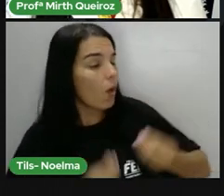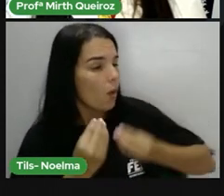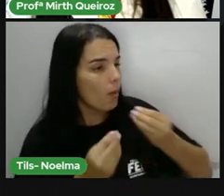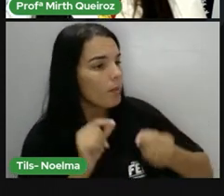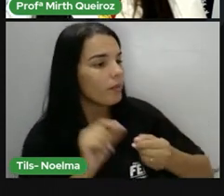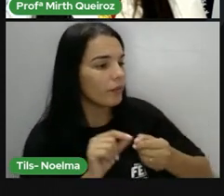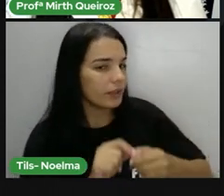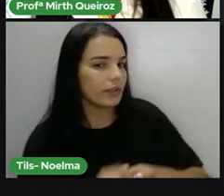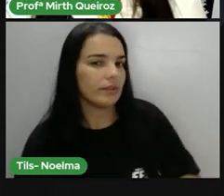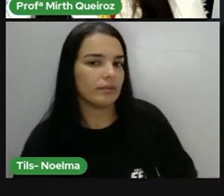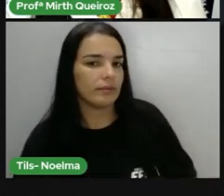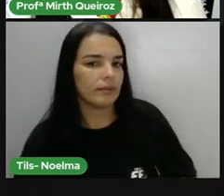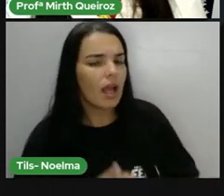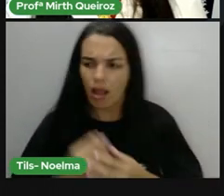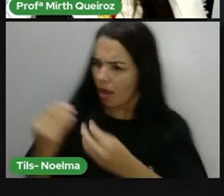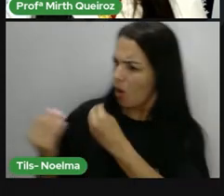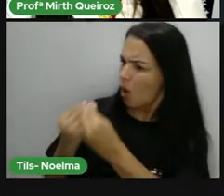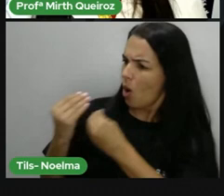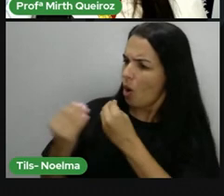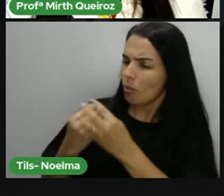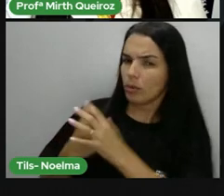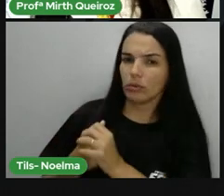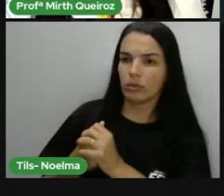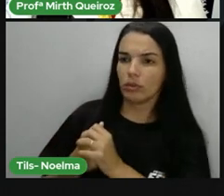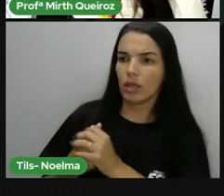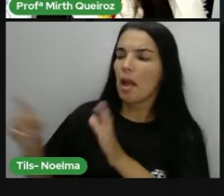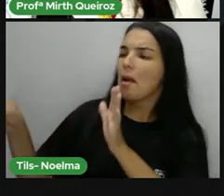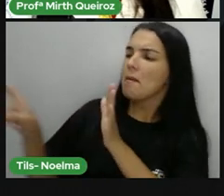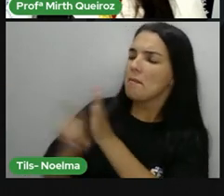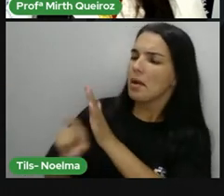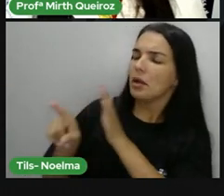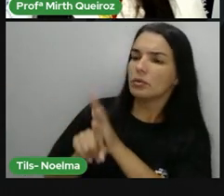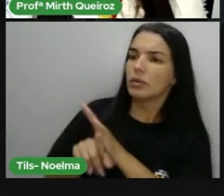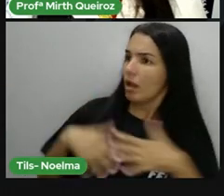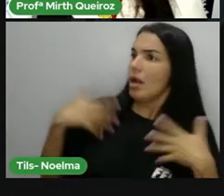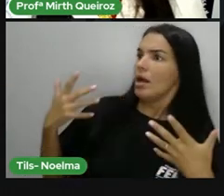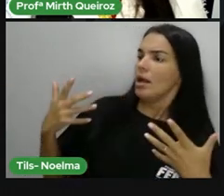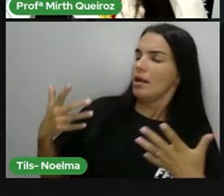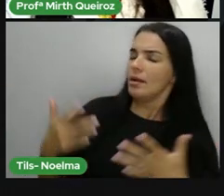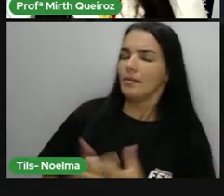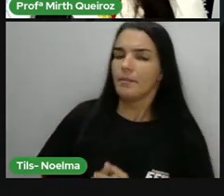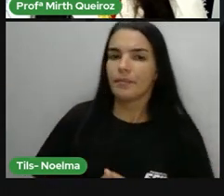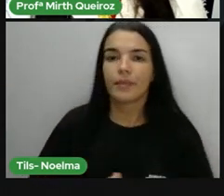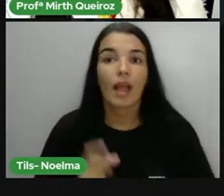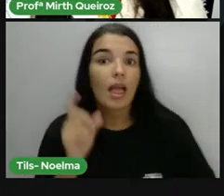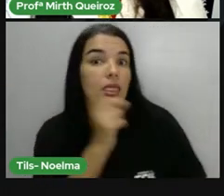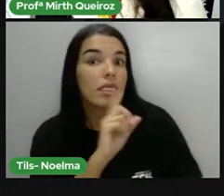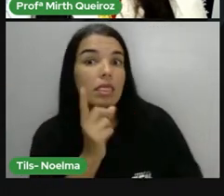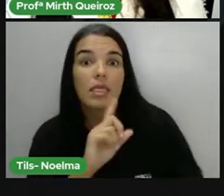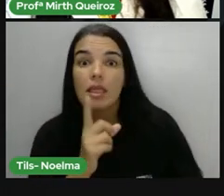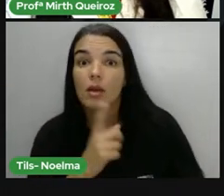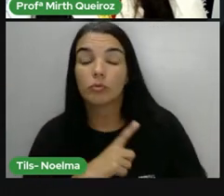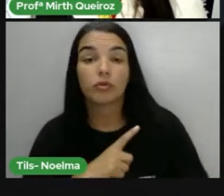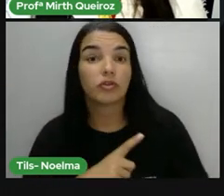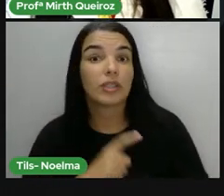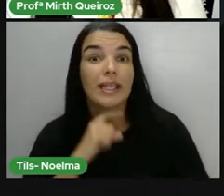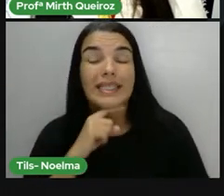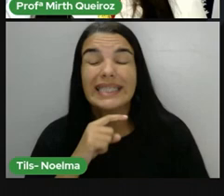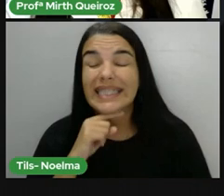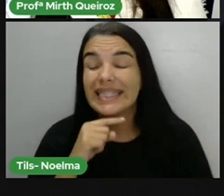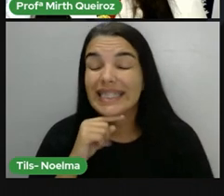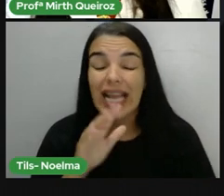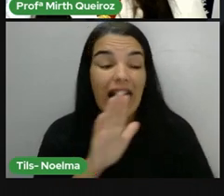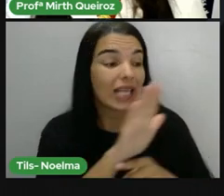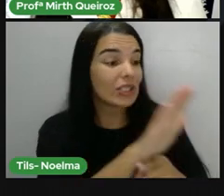isso, disse. Como? Perguntaram surpreendidos. Não havia ninguém por perto